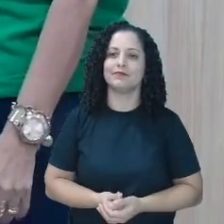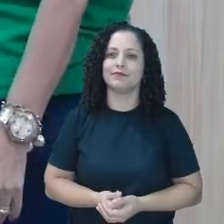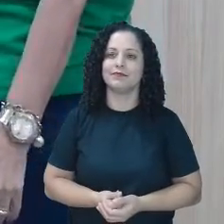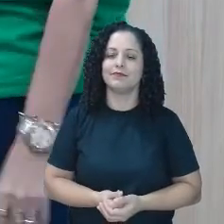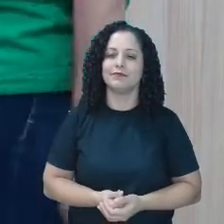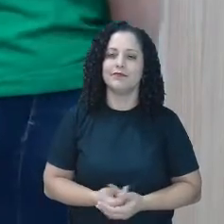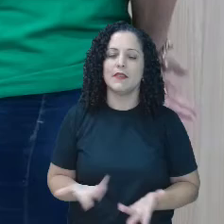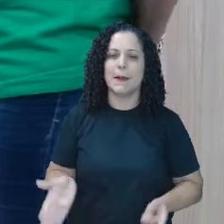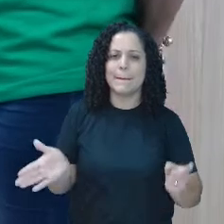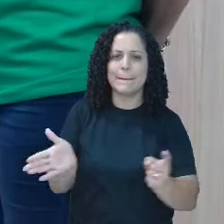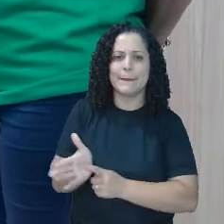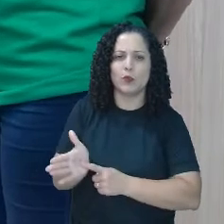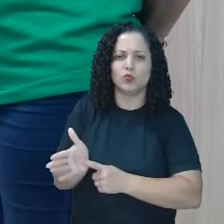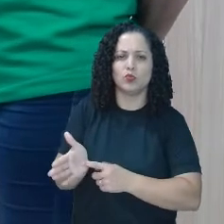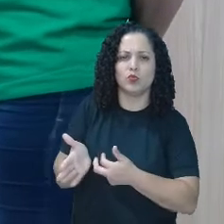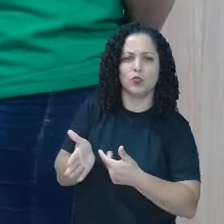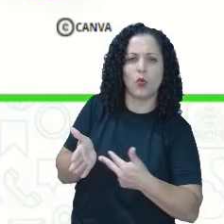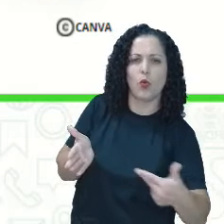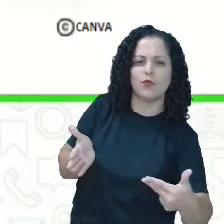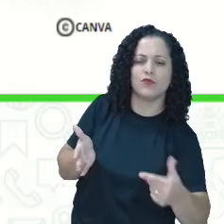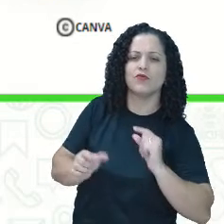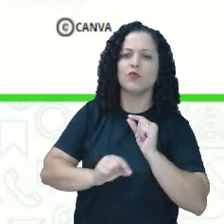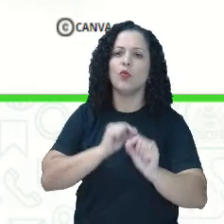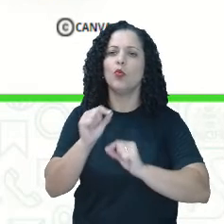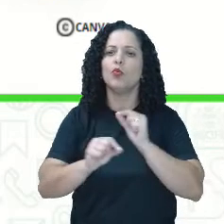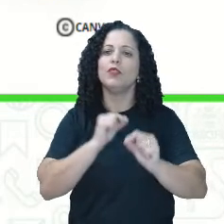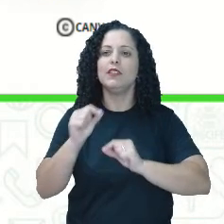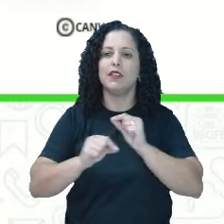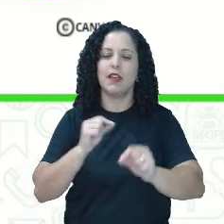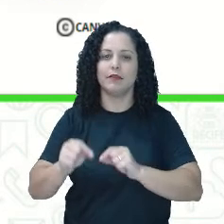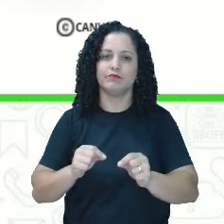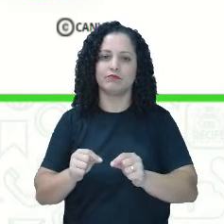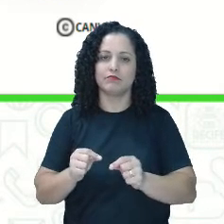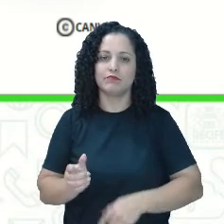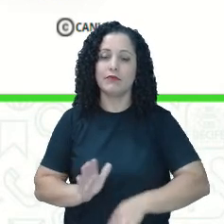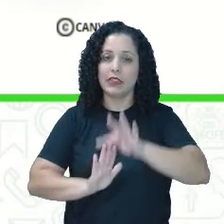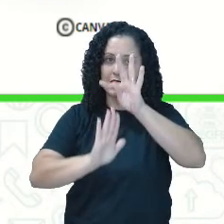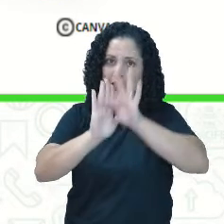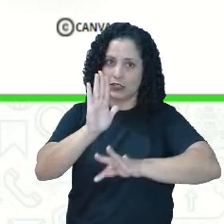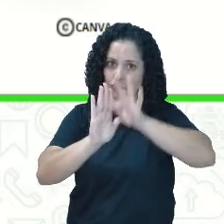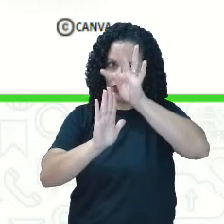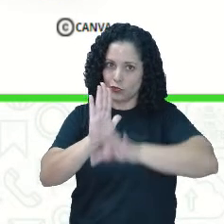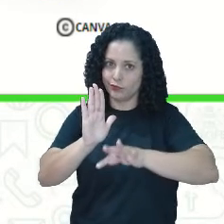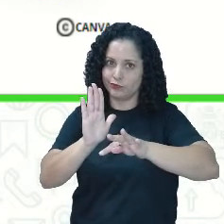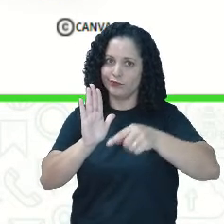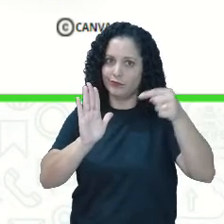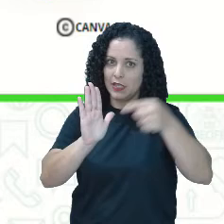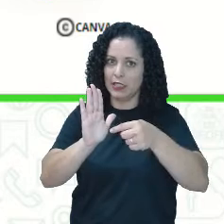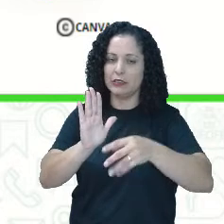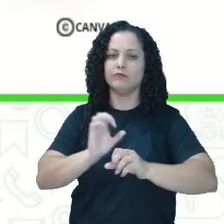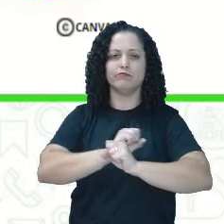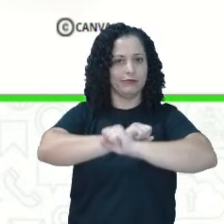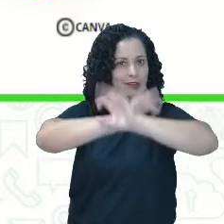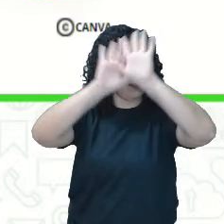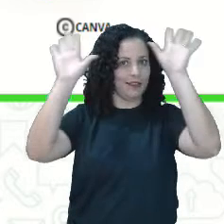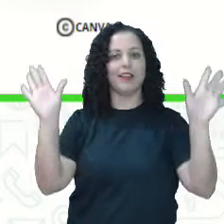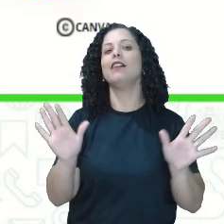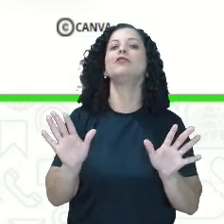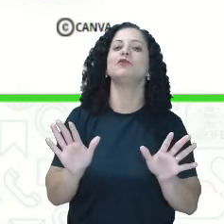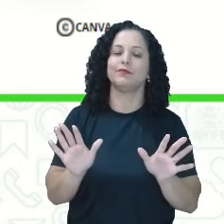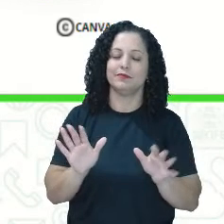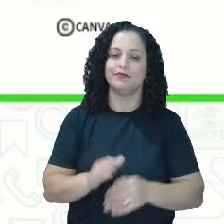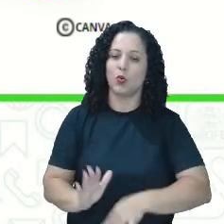Sinais de pontuação são sinais gráficos que contribuem para a coerência e a coesão de textos, né?